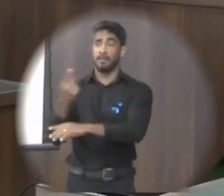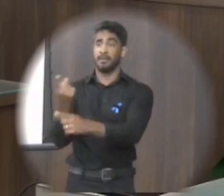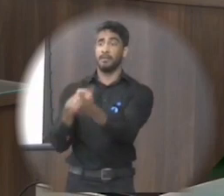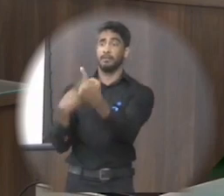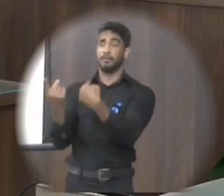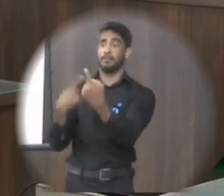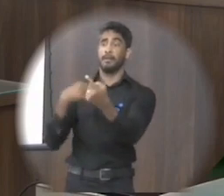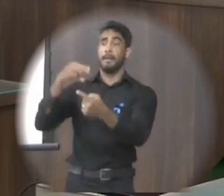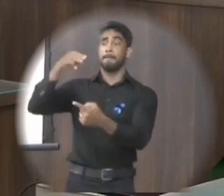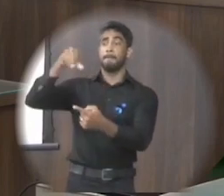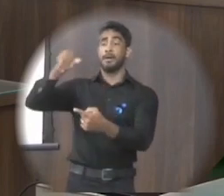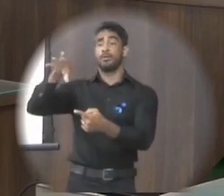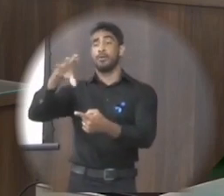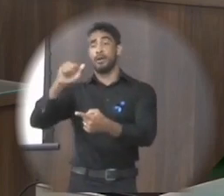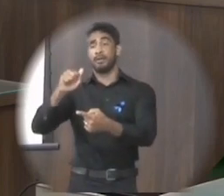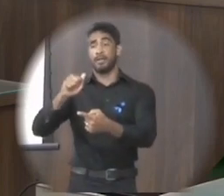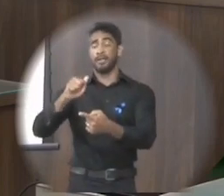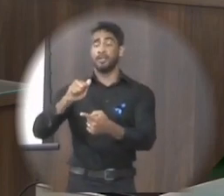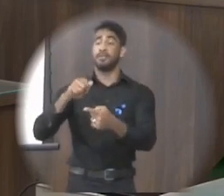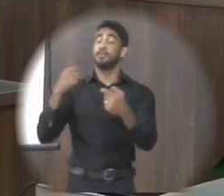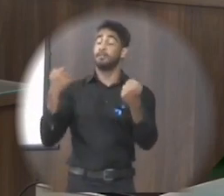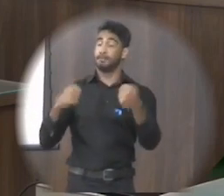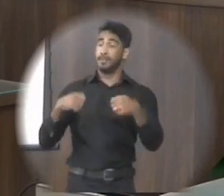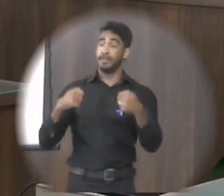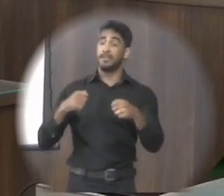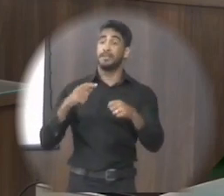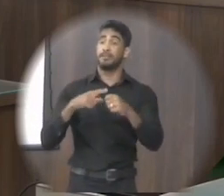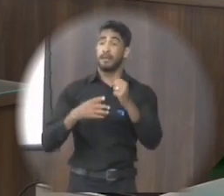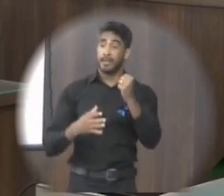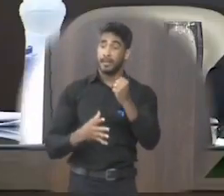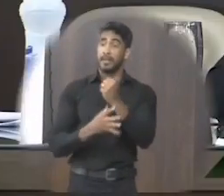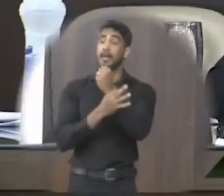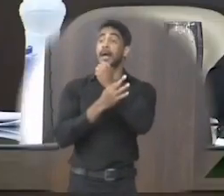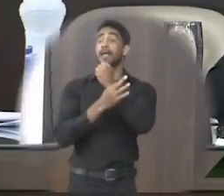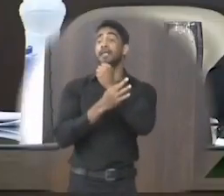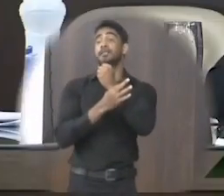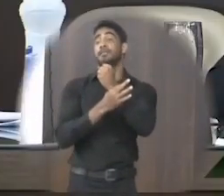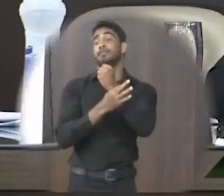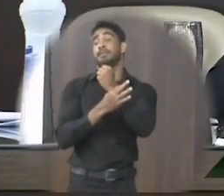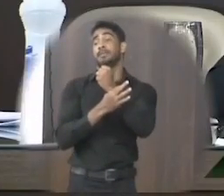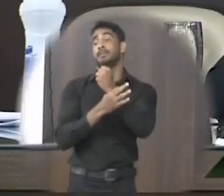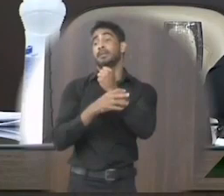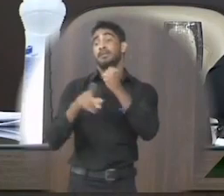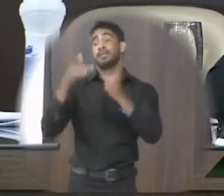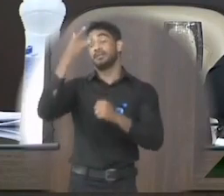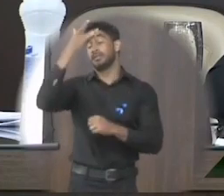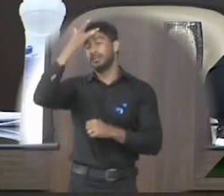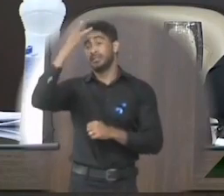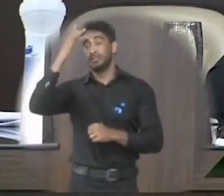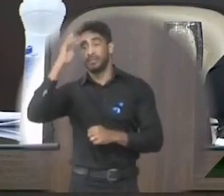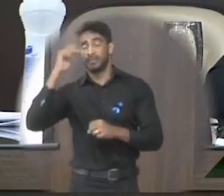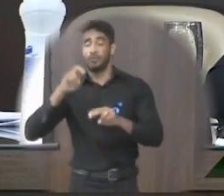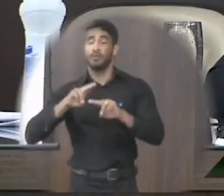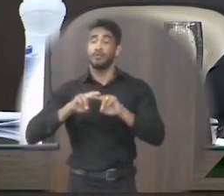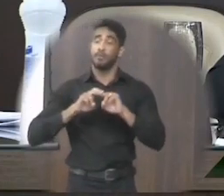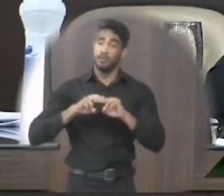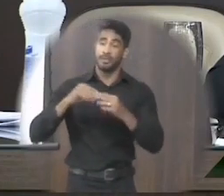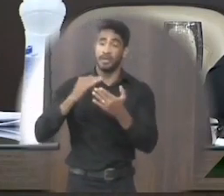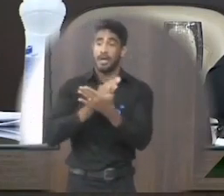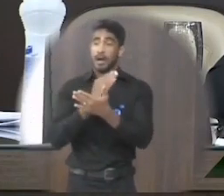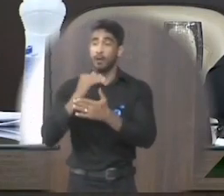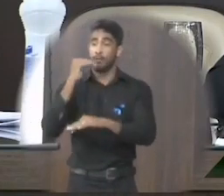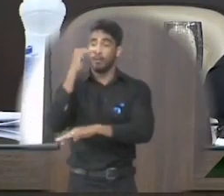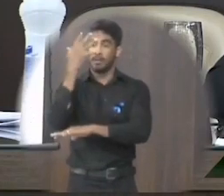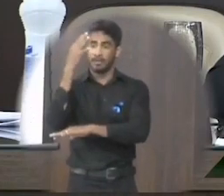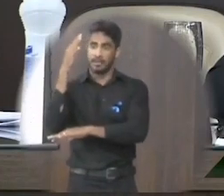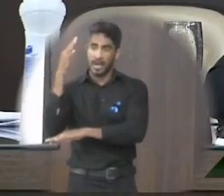cidade. Tal medida se faz necessária para garantir mais segurança aos munícipes, pois algumas árvores se encontram